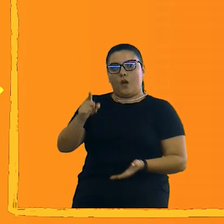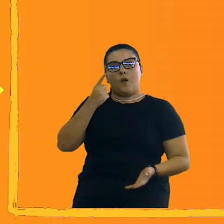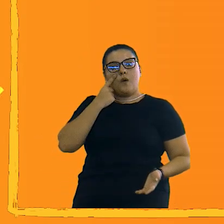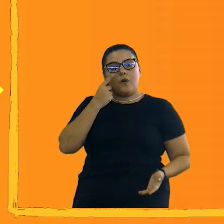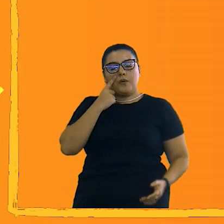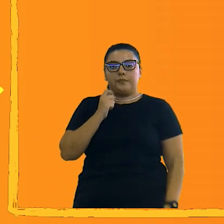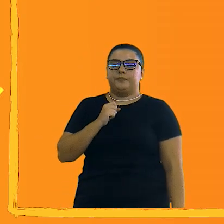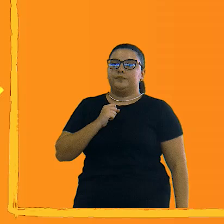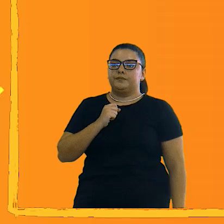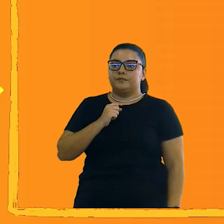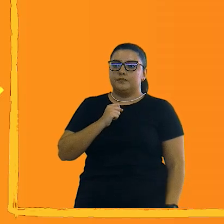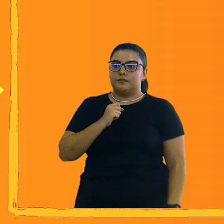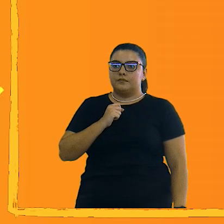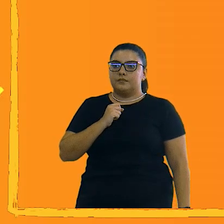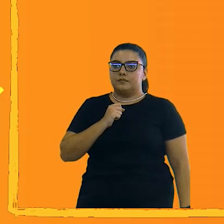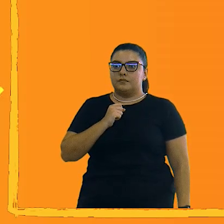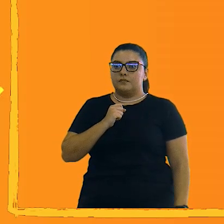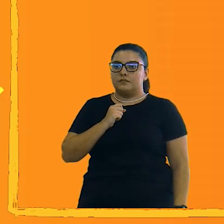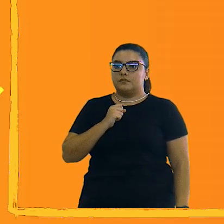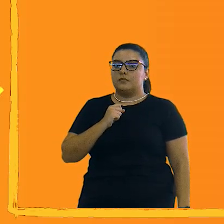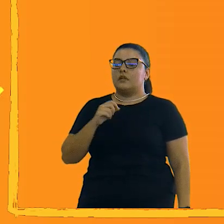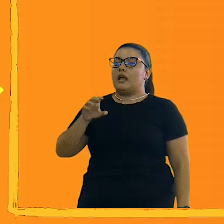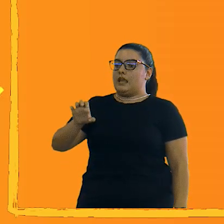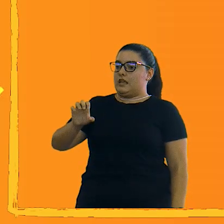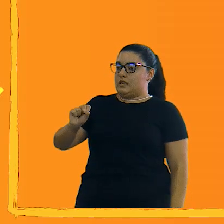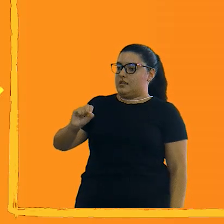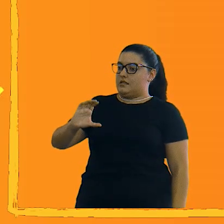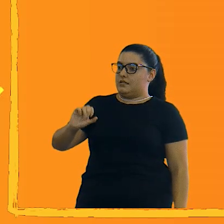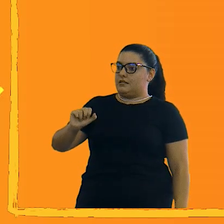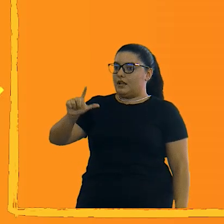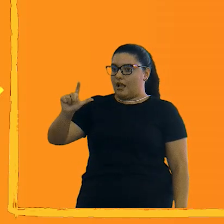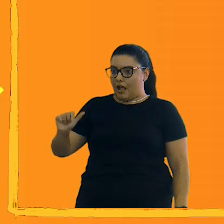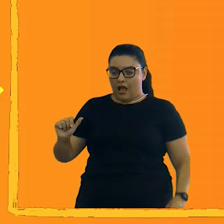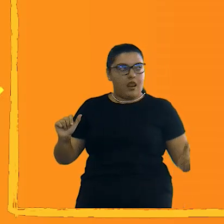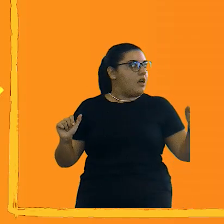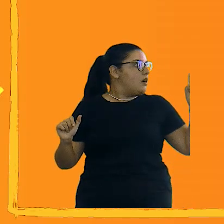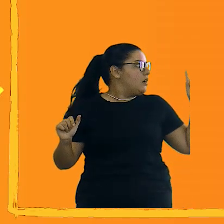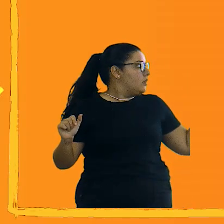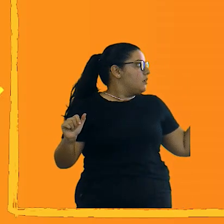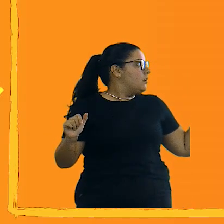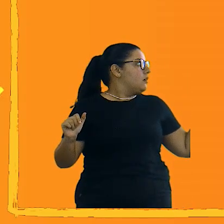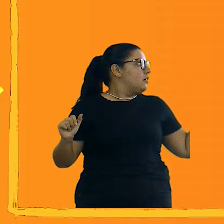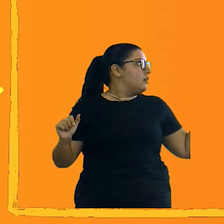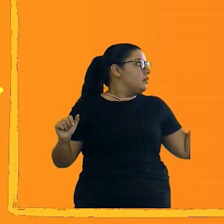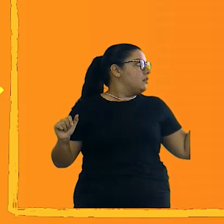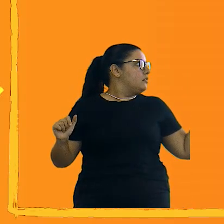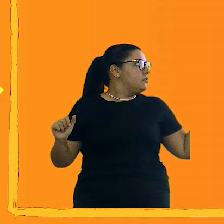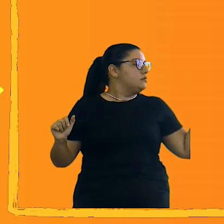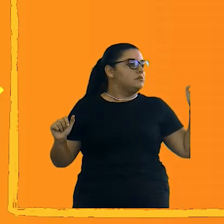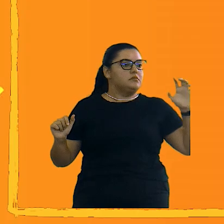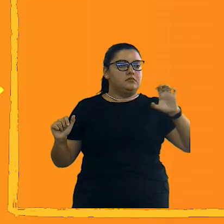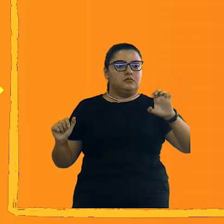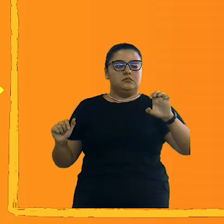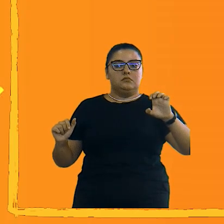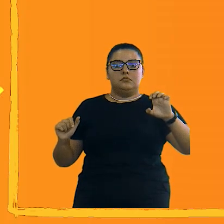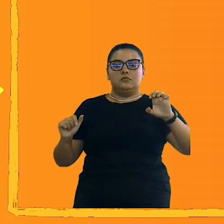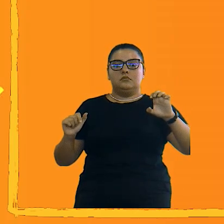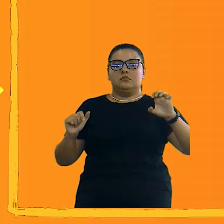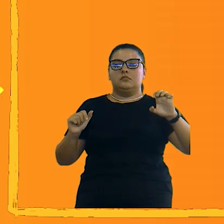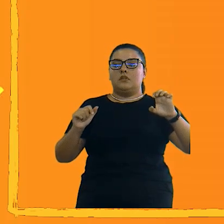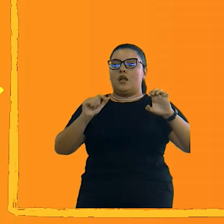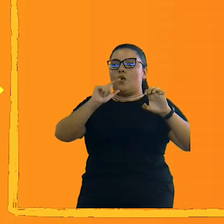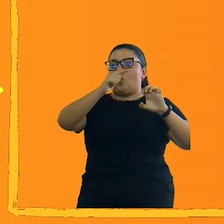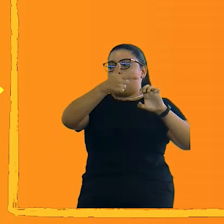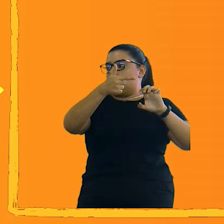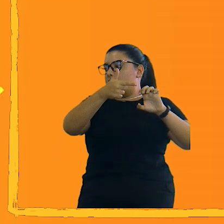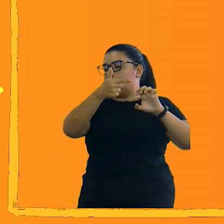a cabeça escala tá vendo É aqui mete um expoente aqui em cima assim ó ao